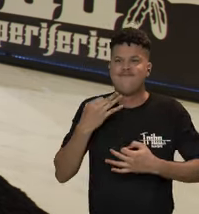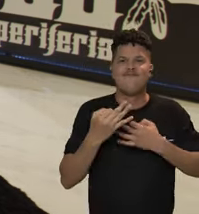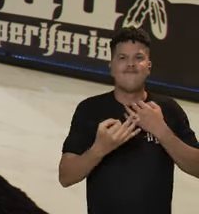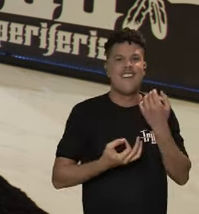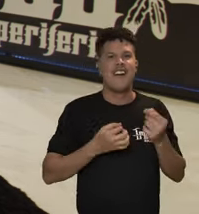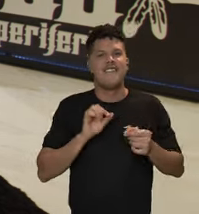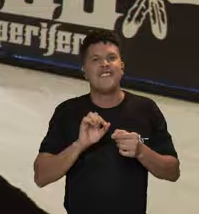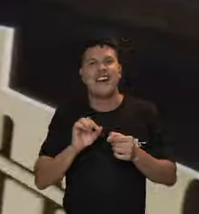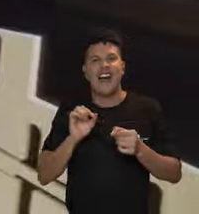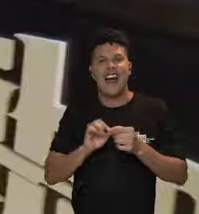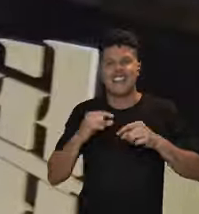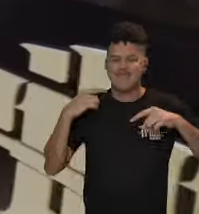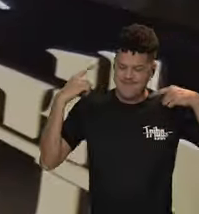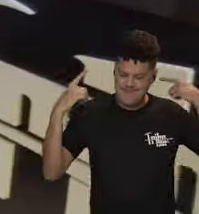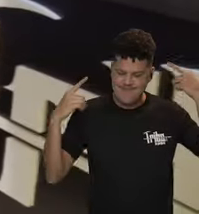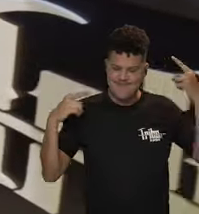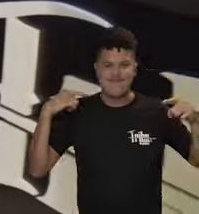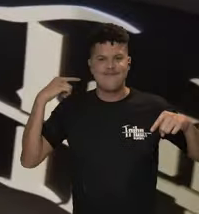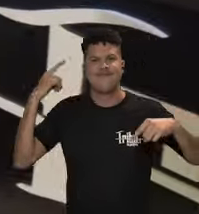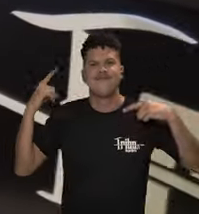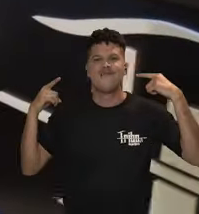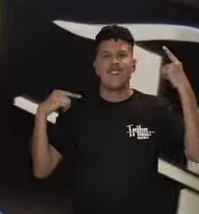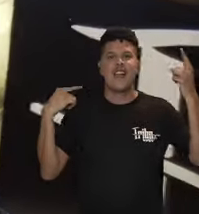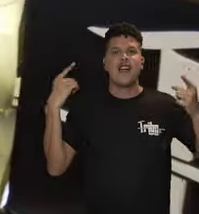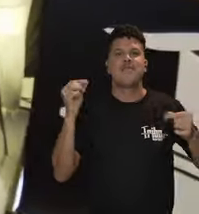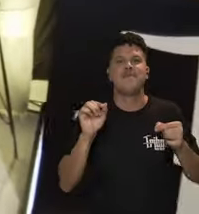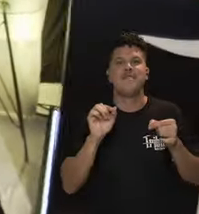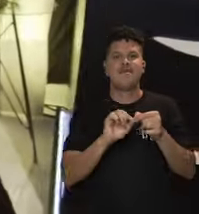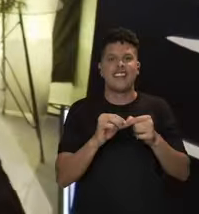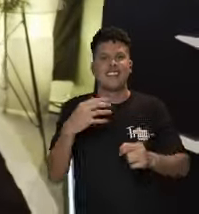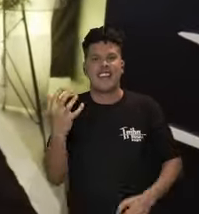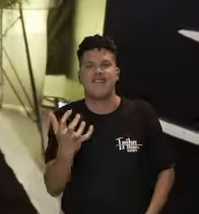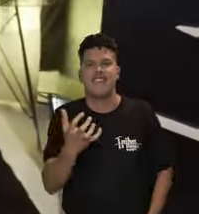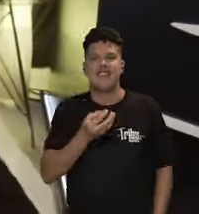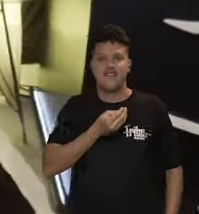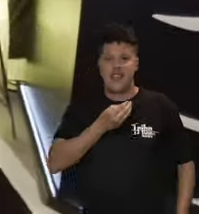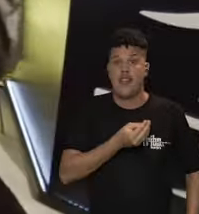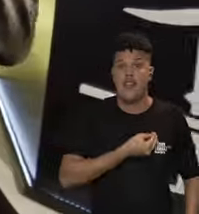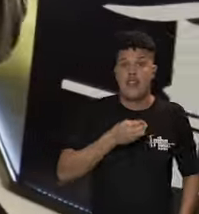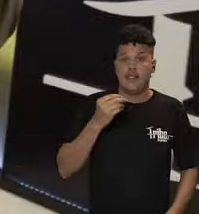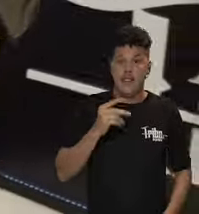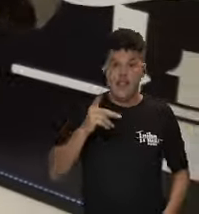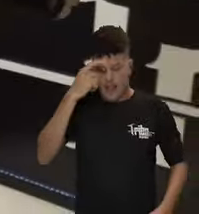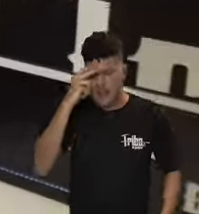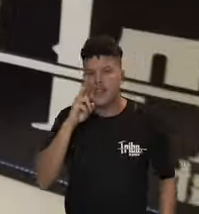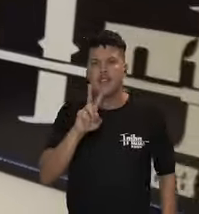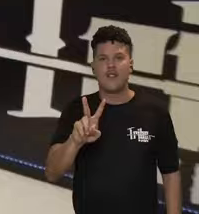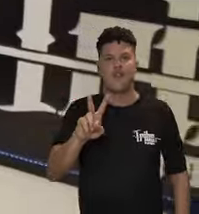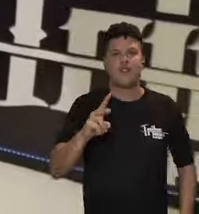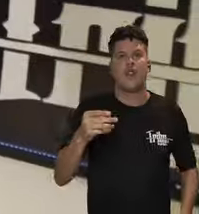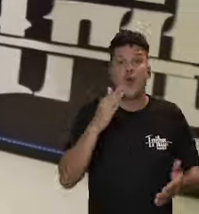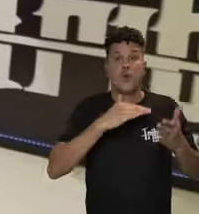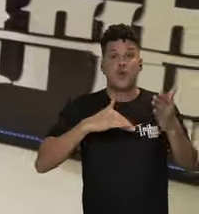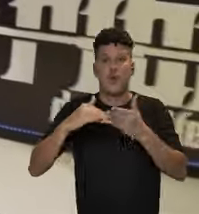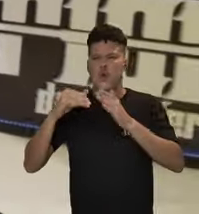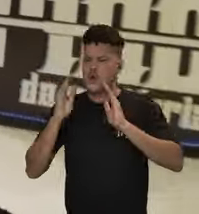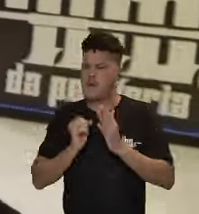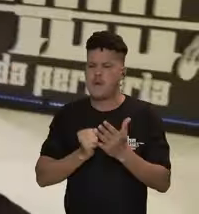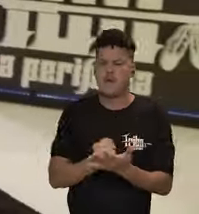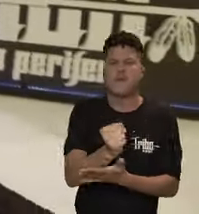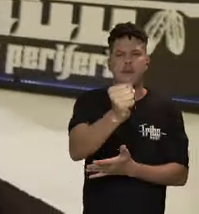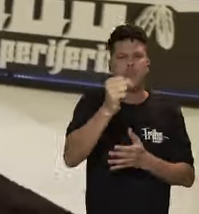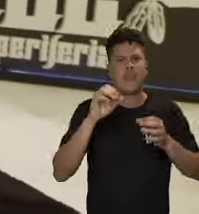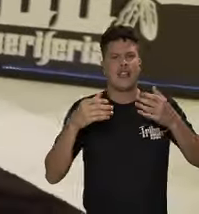prazer. É o que me faz enlouquecer. Sim, é o que me faz querer viver. E ver que tudo é